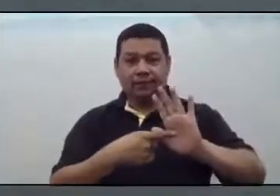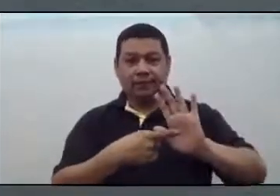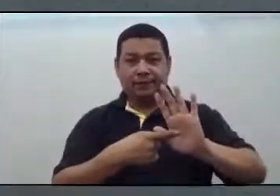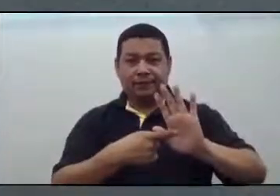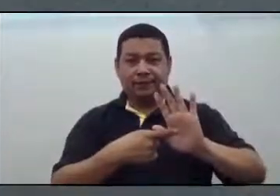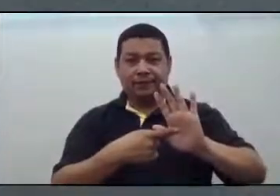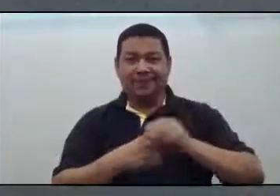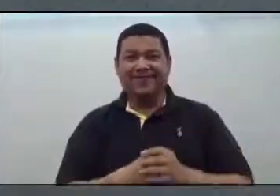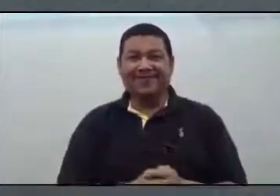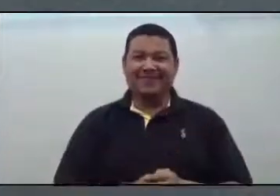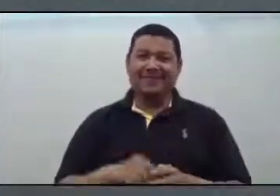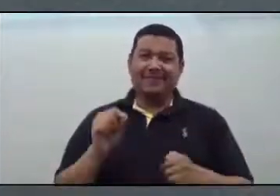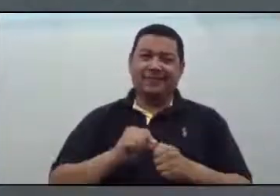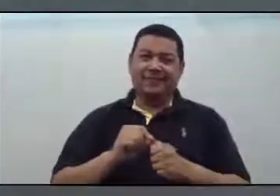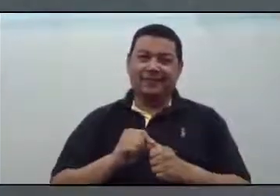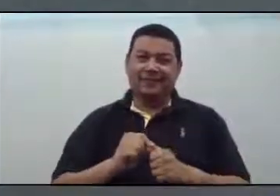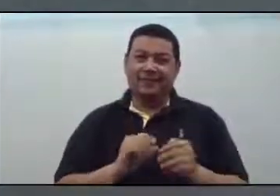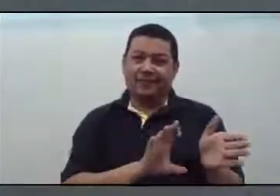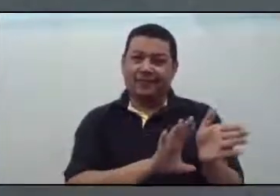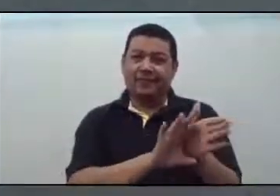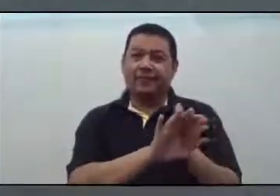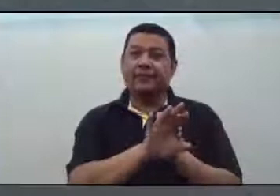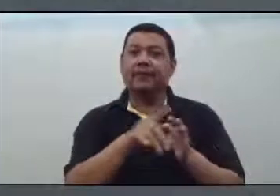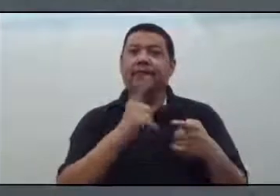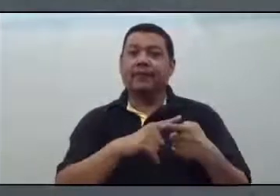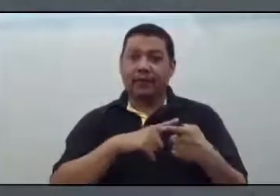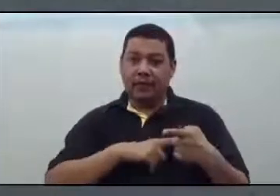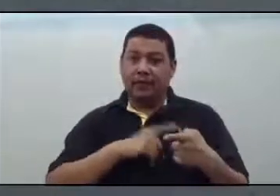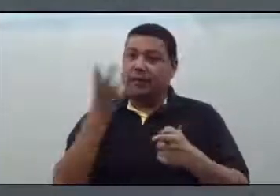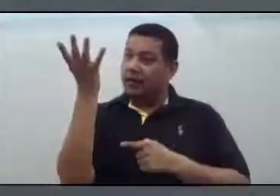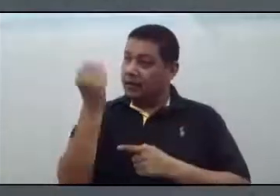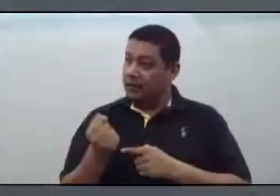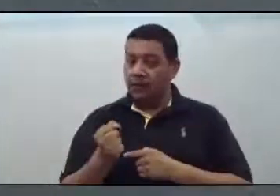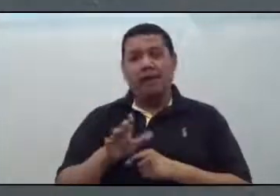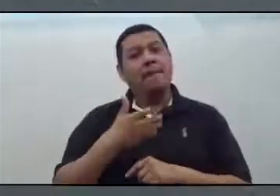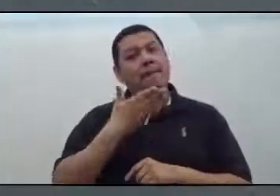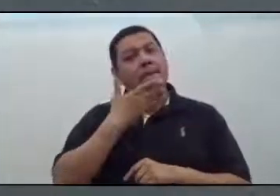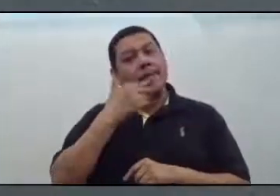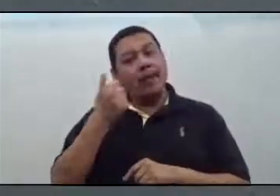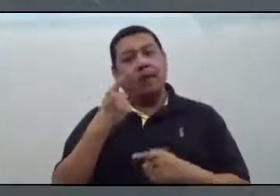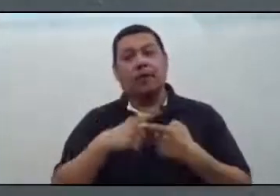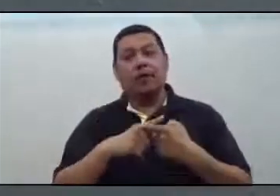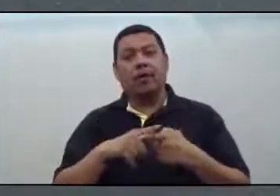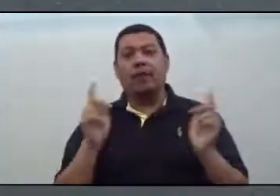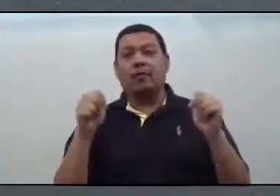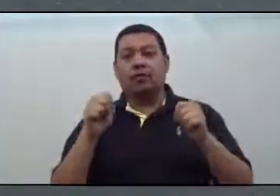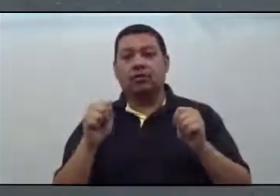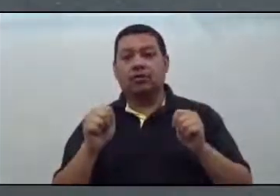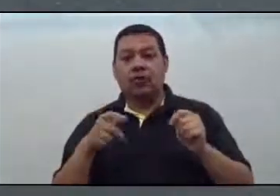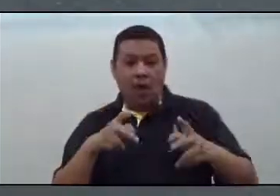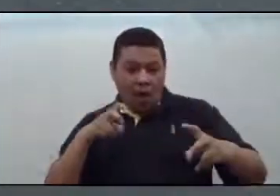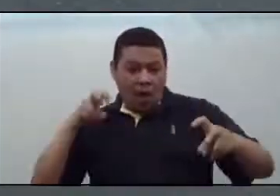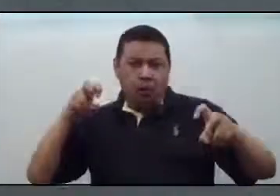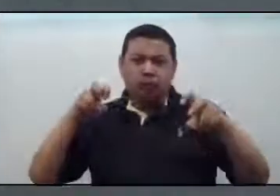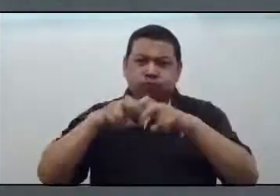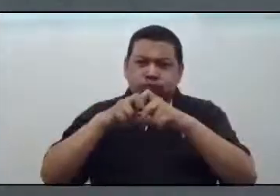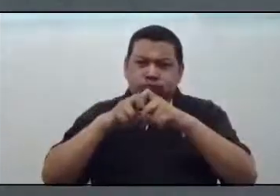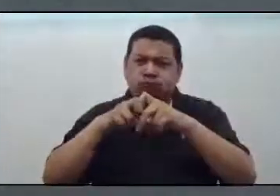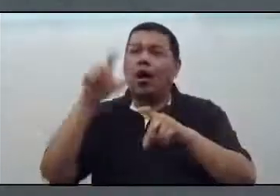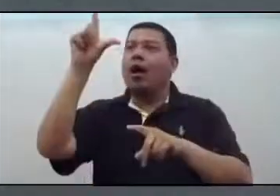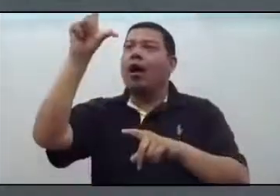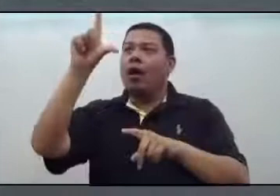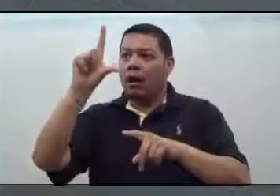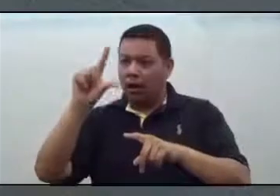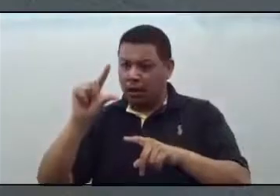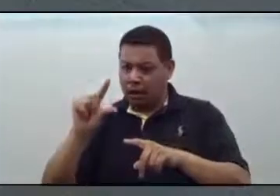marginal de Cacoal, que tendo em vista, se isso daí for atendido, realmente vai reduzir o número de acidentes que o trânsito sinalizado